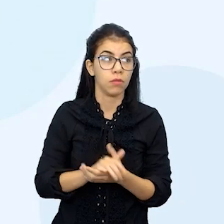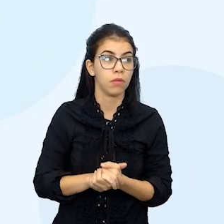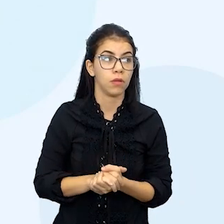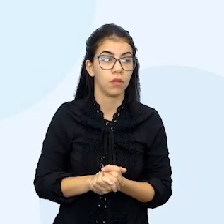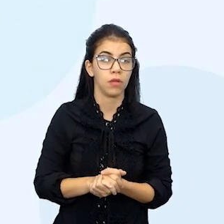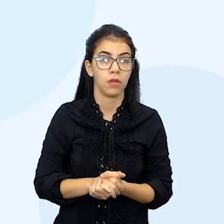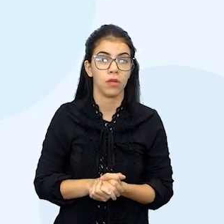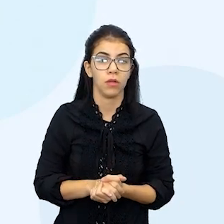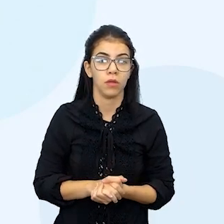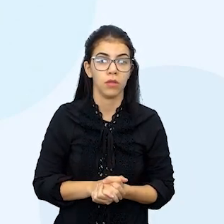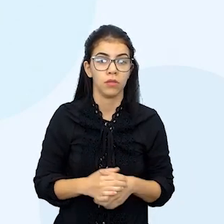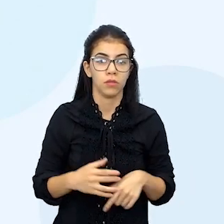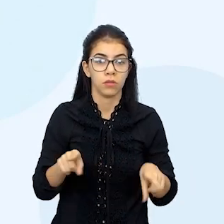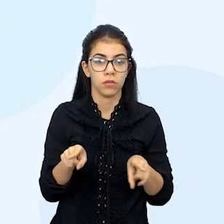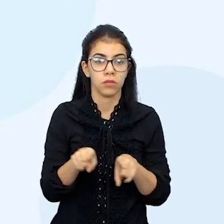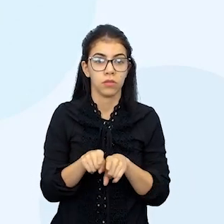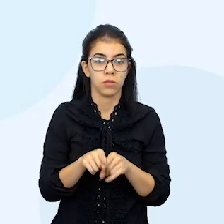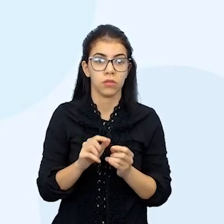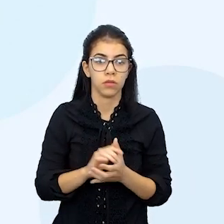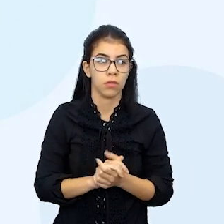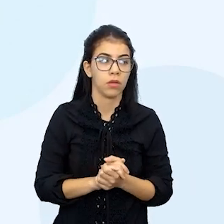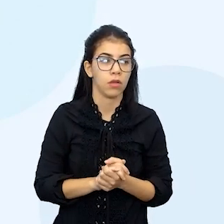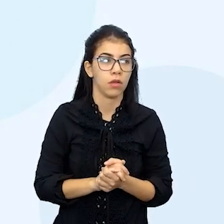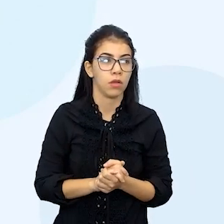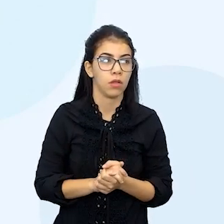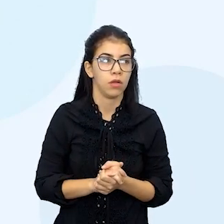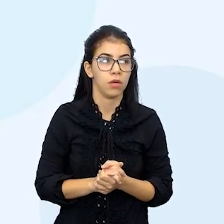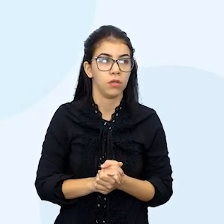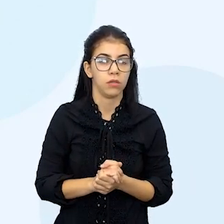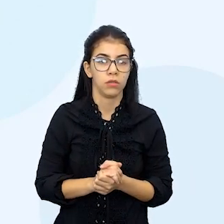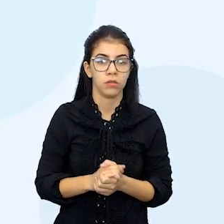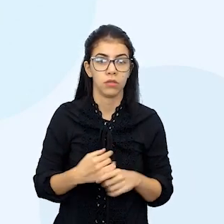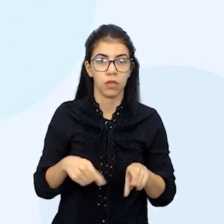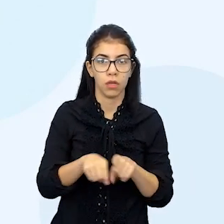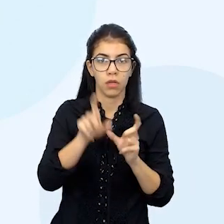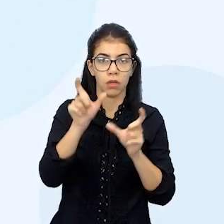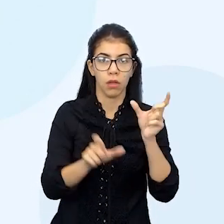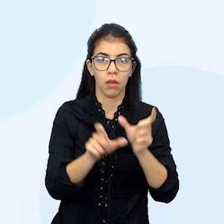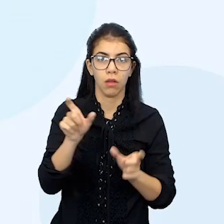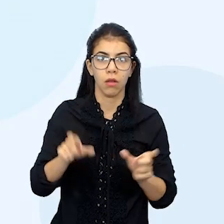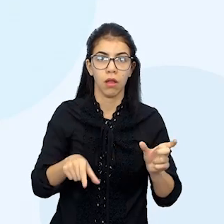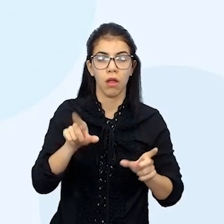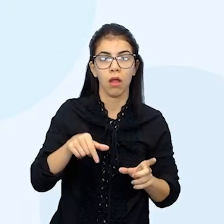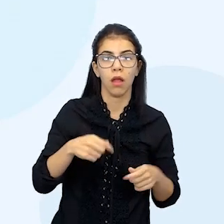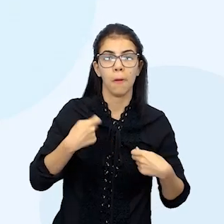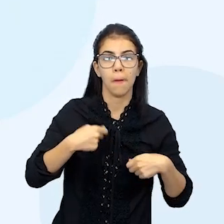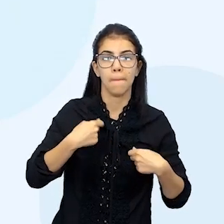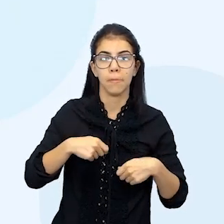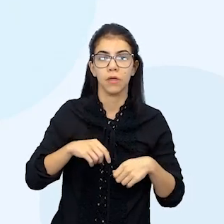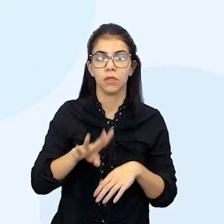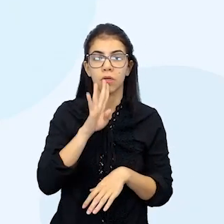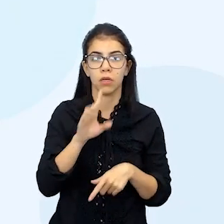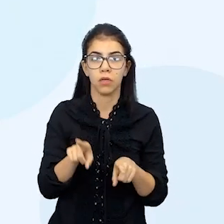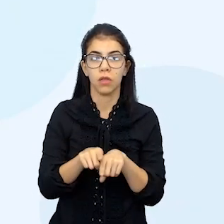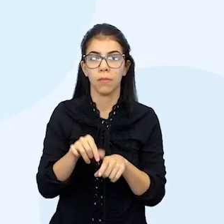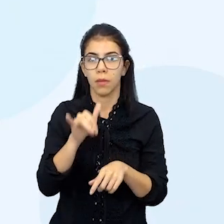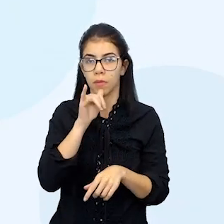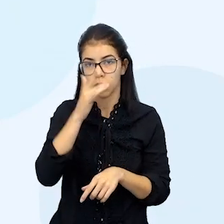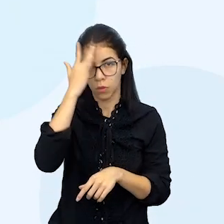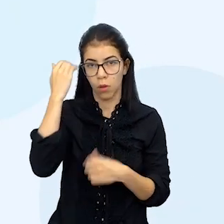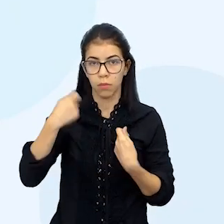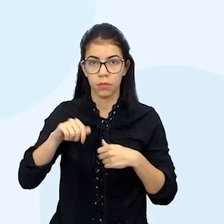né? Nós temos os solicitantes de refúgio, que são aquelas pessoas que ainda aguardam o reconhecimento, né, como